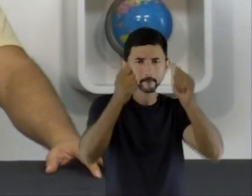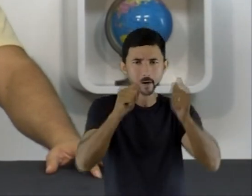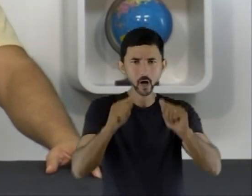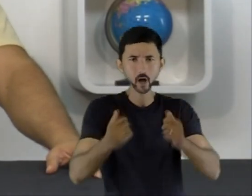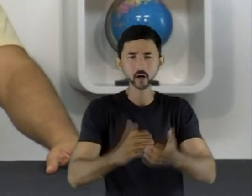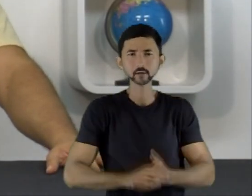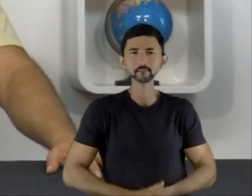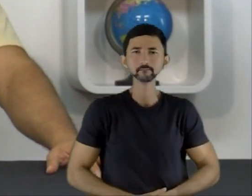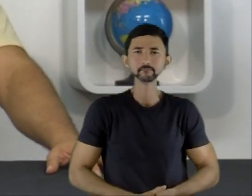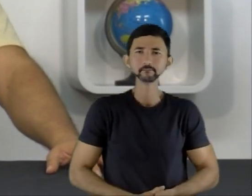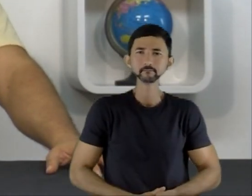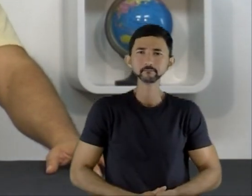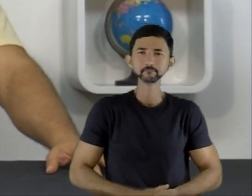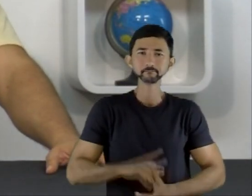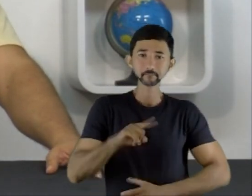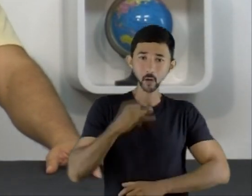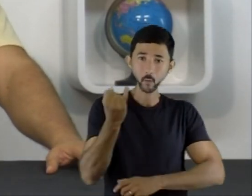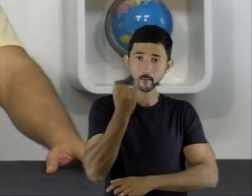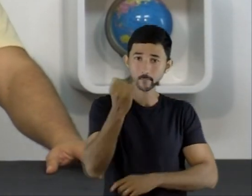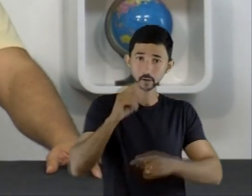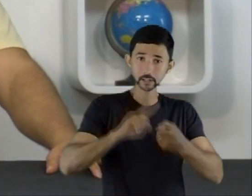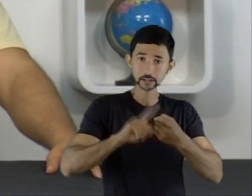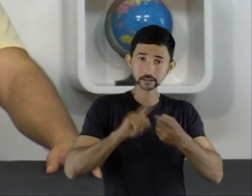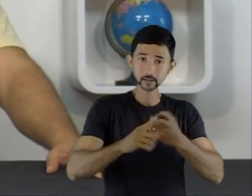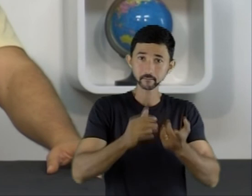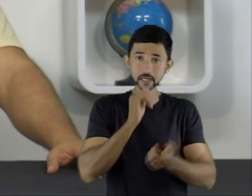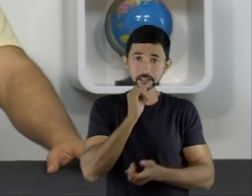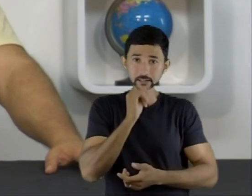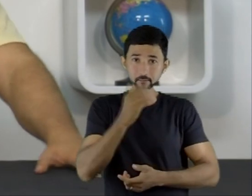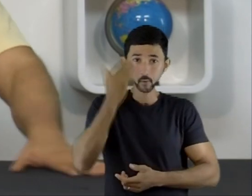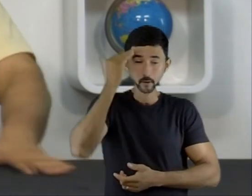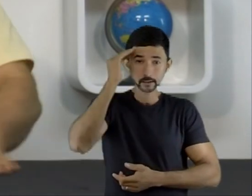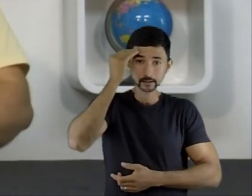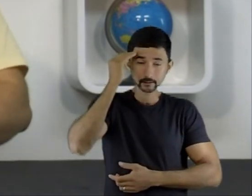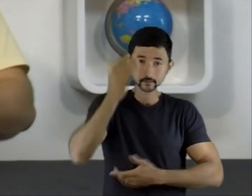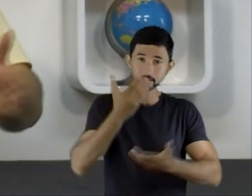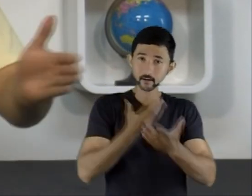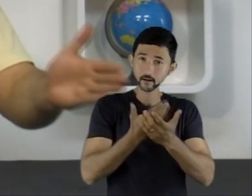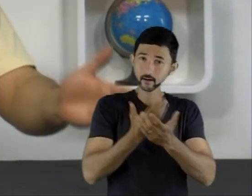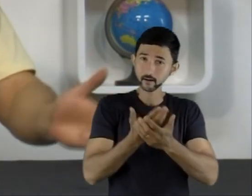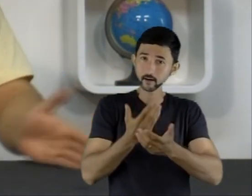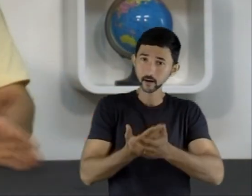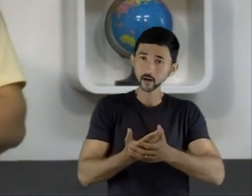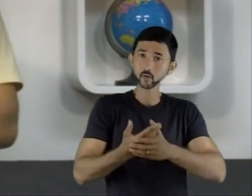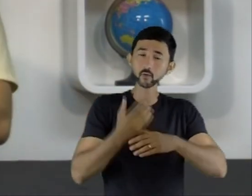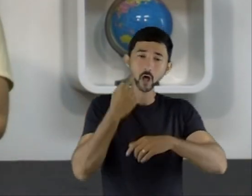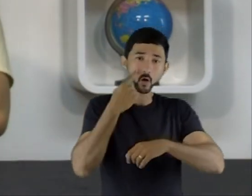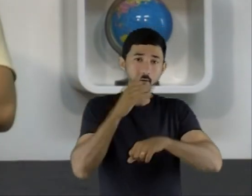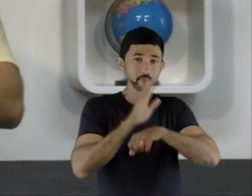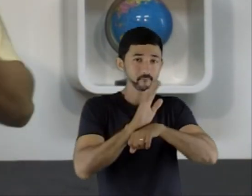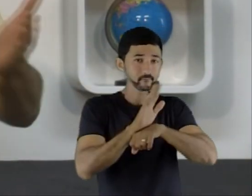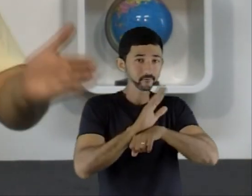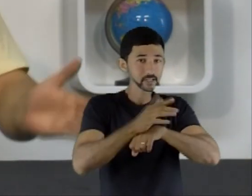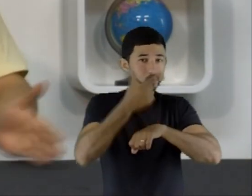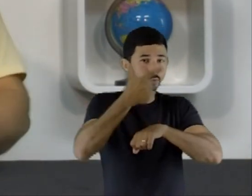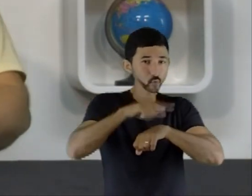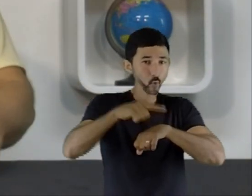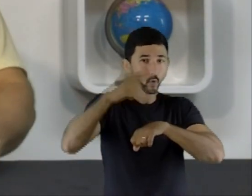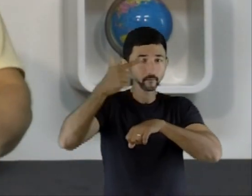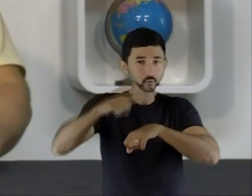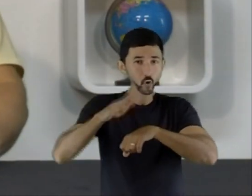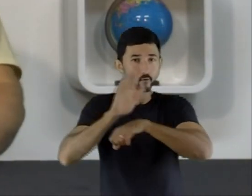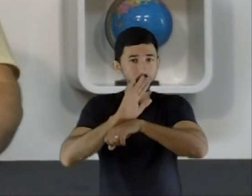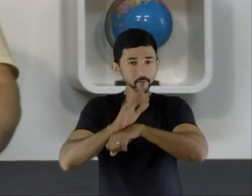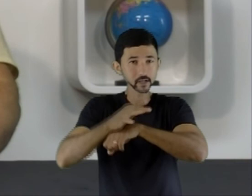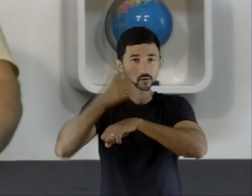certo? Mas é importante também, como eu sempre tenho ressaltado em algumas aulas, que você reveja sempre os